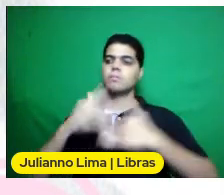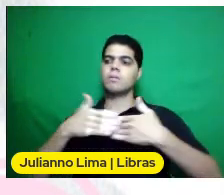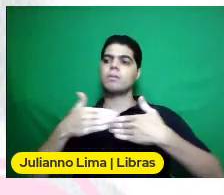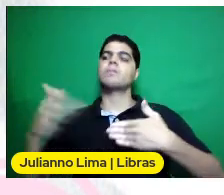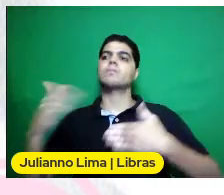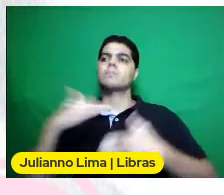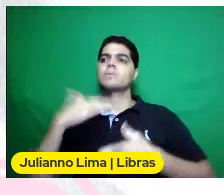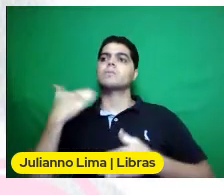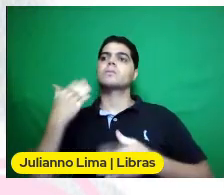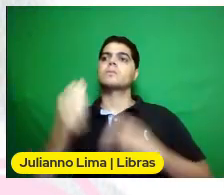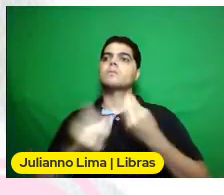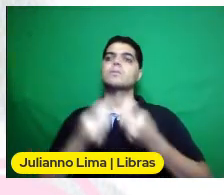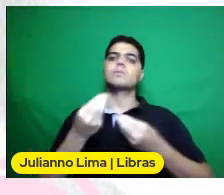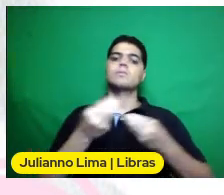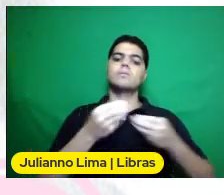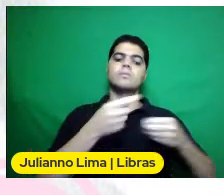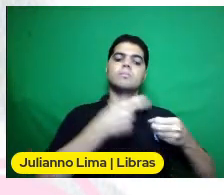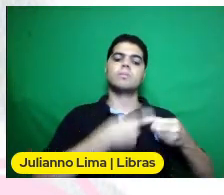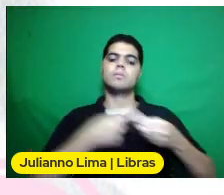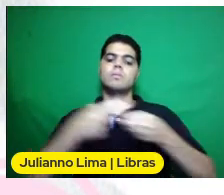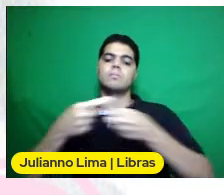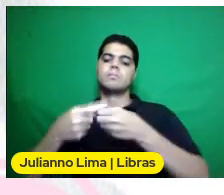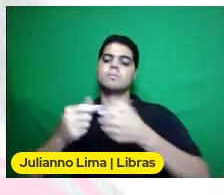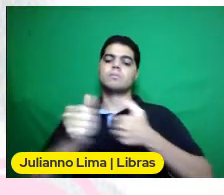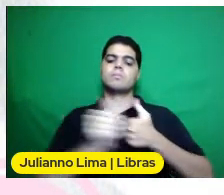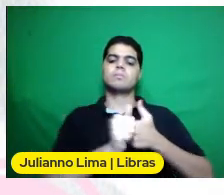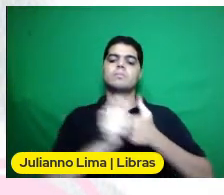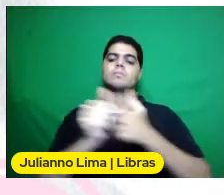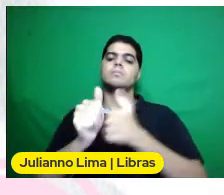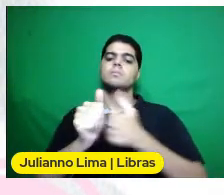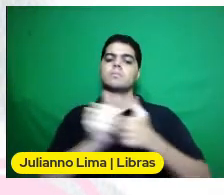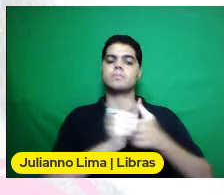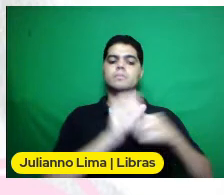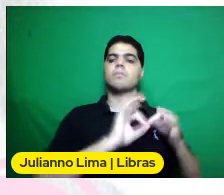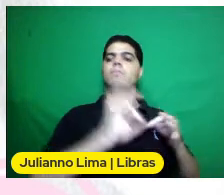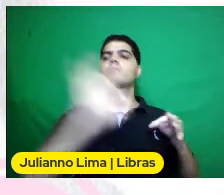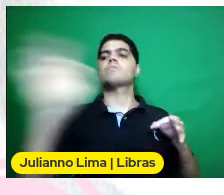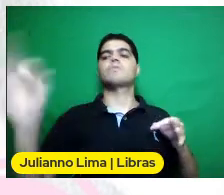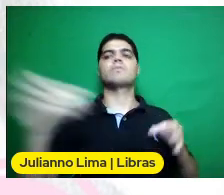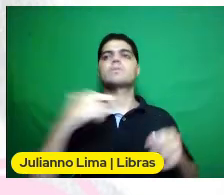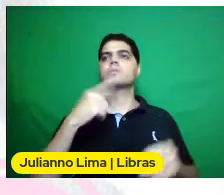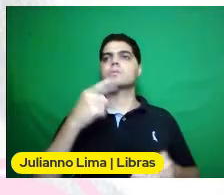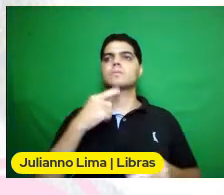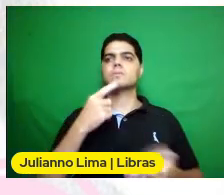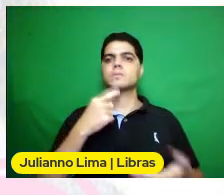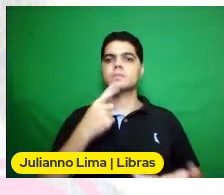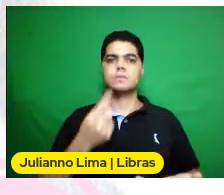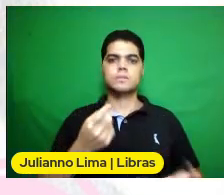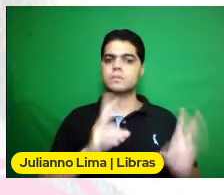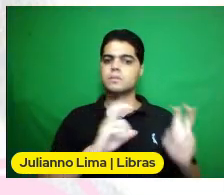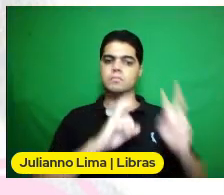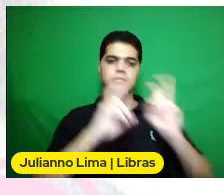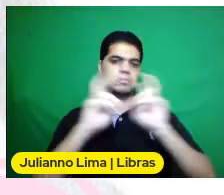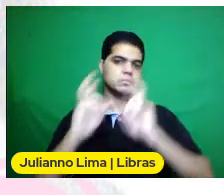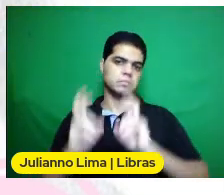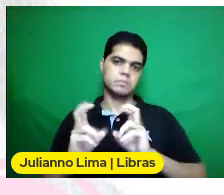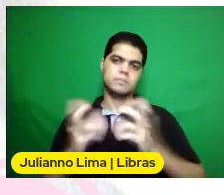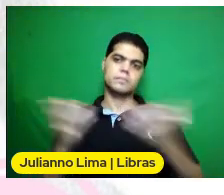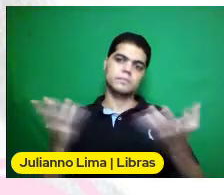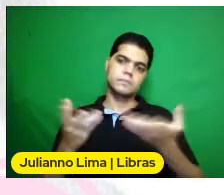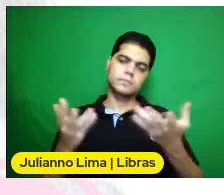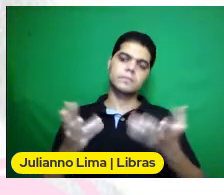sua vila próximo, né? Então não tinha essas concepções, e a gente tentou tornar